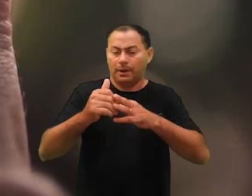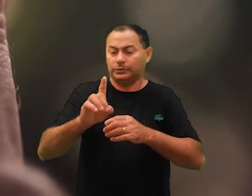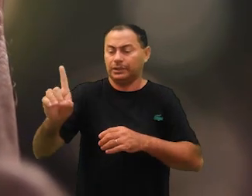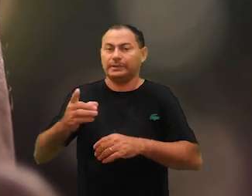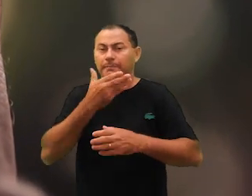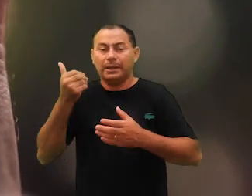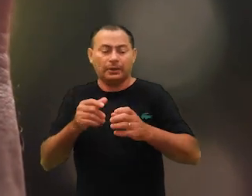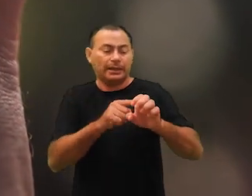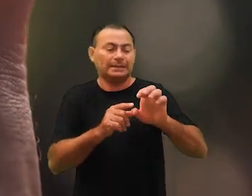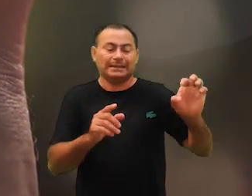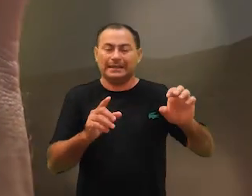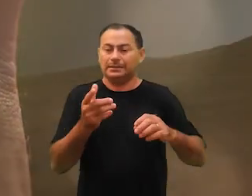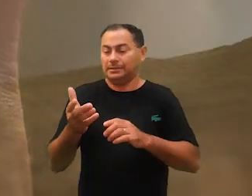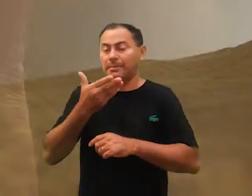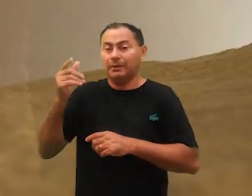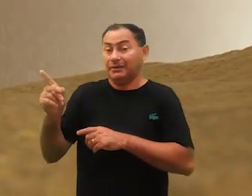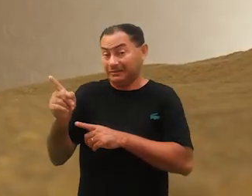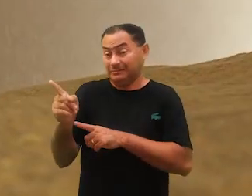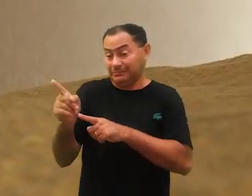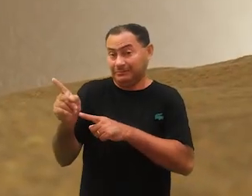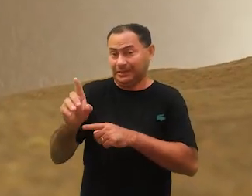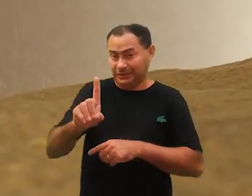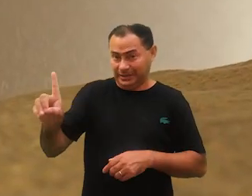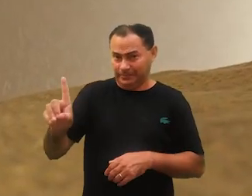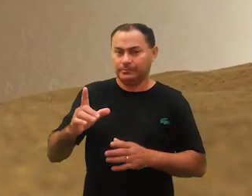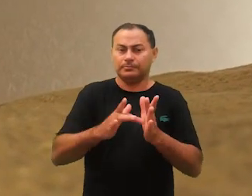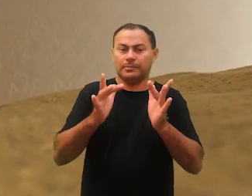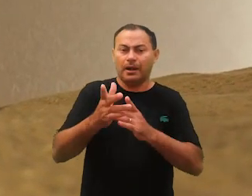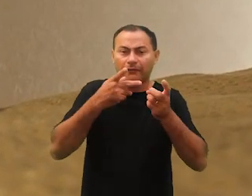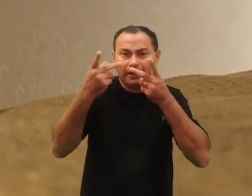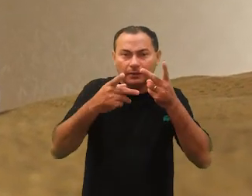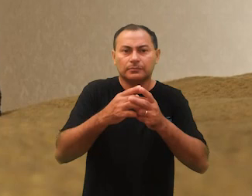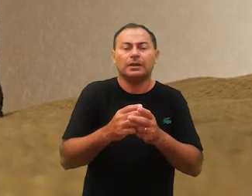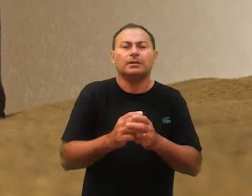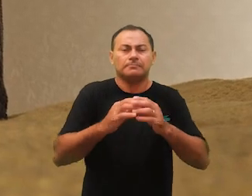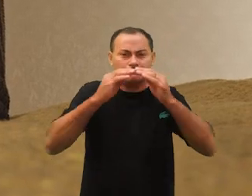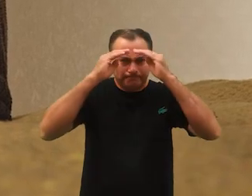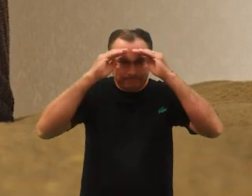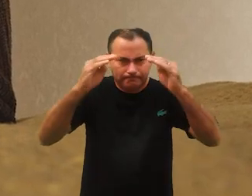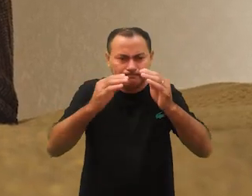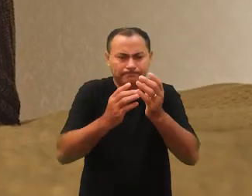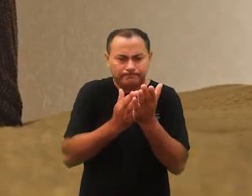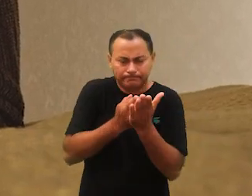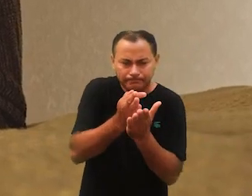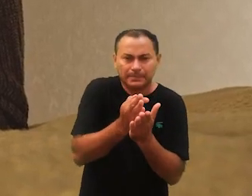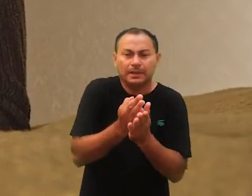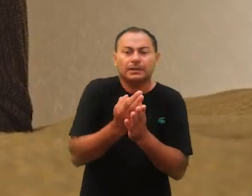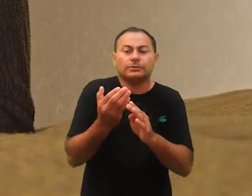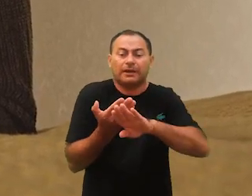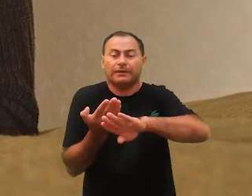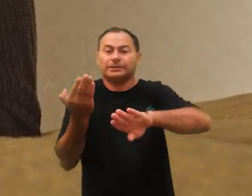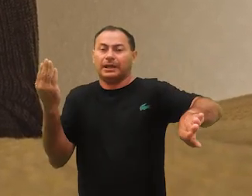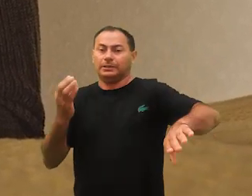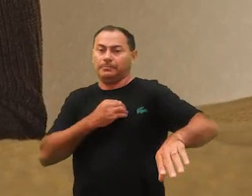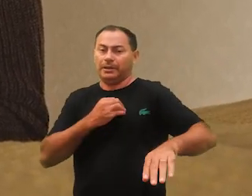mão direita melhor que a esquerda. Por isso, uma das coisas que Jesus está dizendo é que devemos nos disciplinar para ficarmos longe